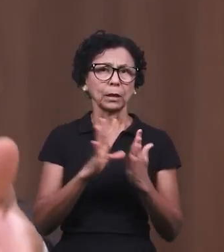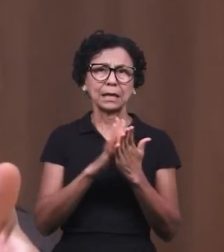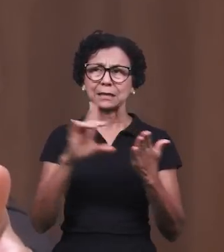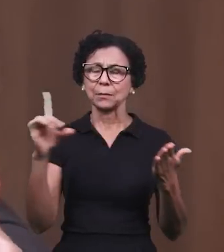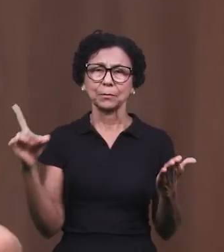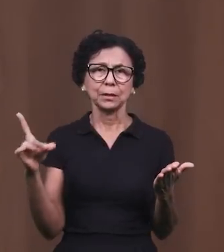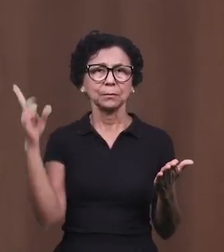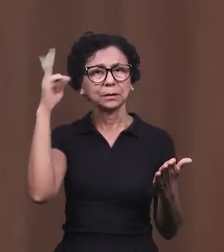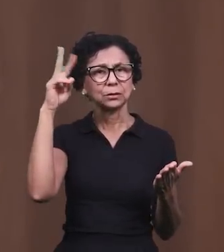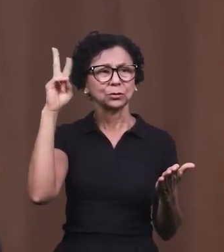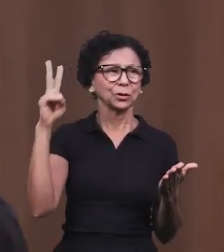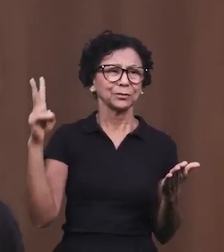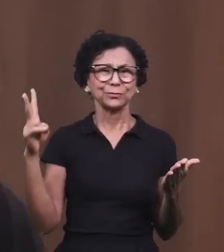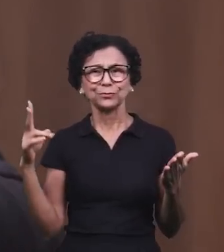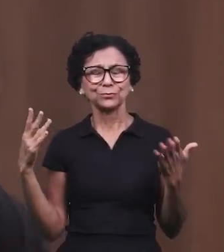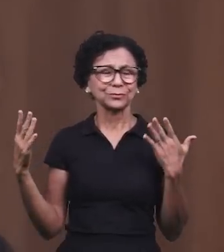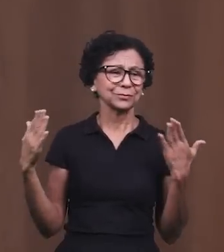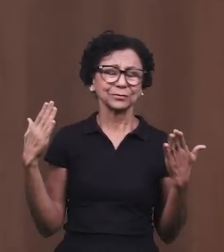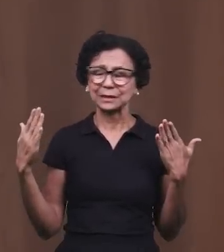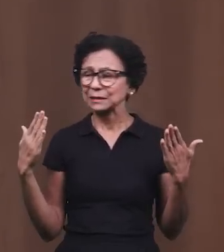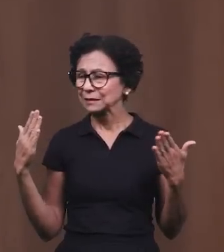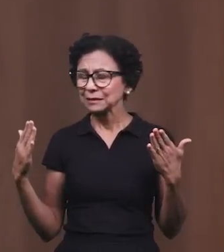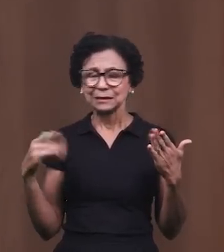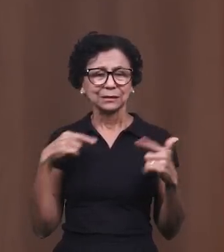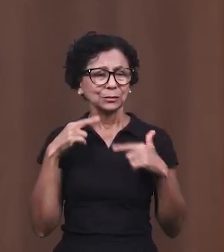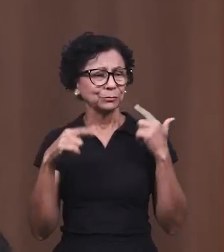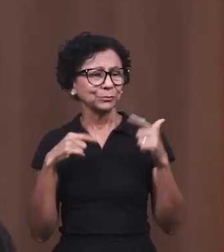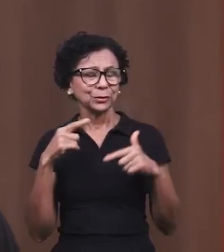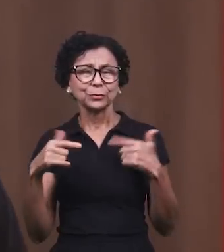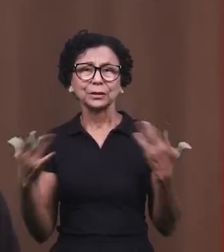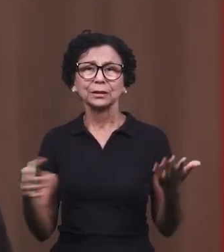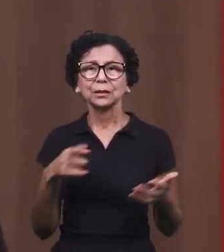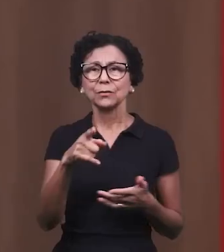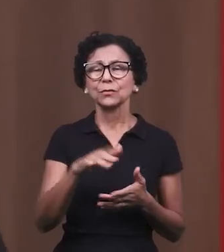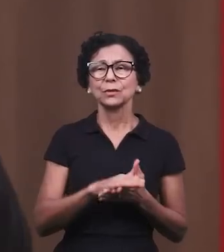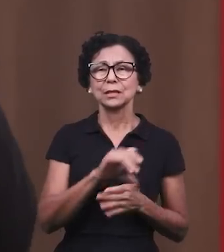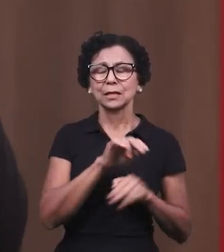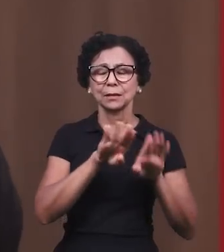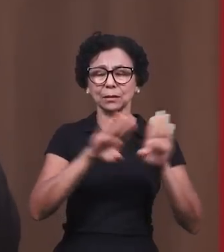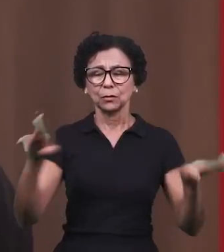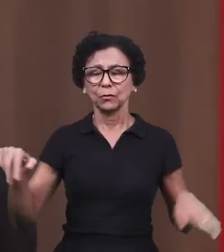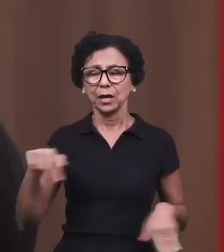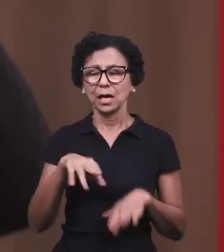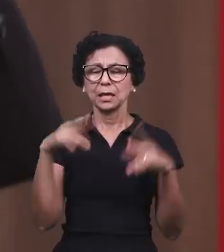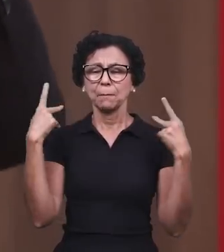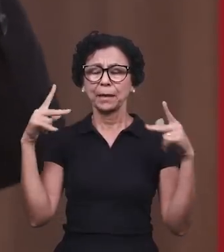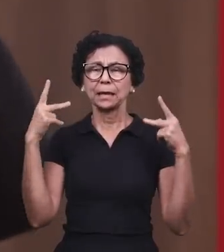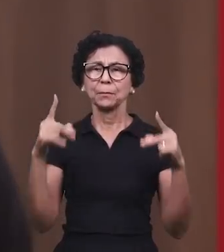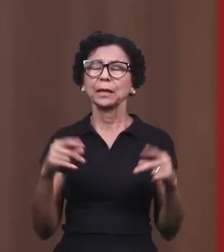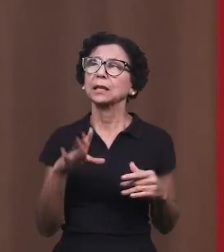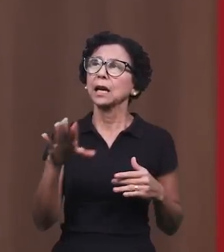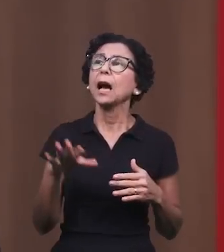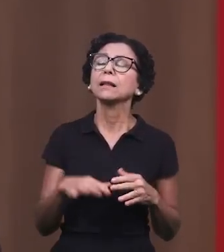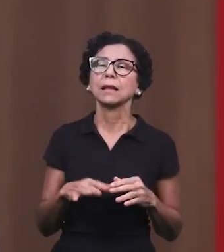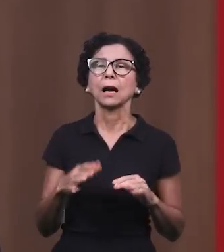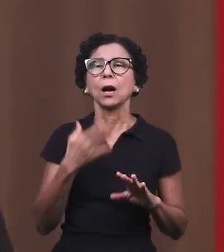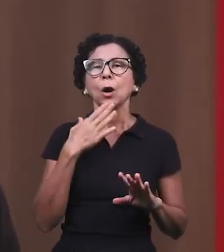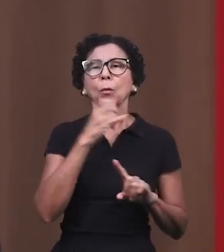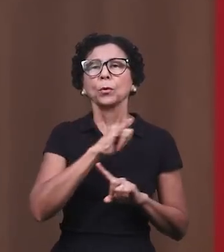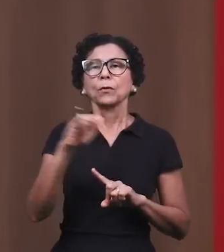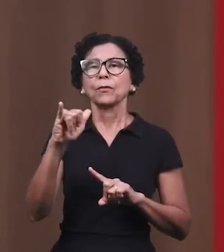da letra, ele fica meio perdido no tempo e no espaço. Então, quando você entrega, houve uma mensagem, o profeta Elias orou e o fogo desceu do